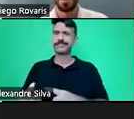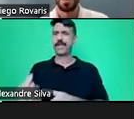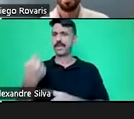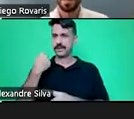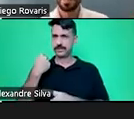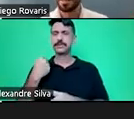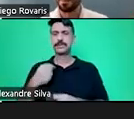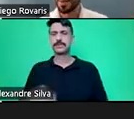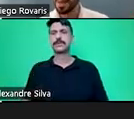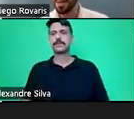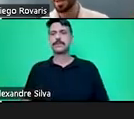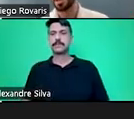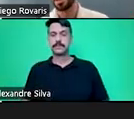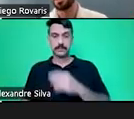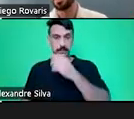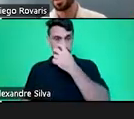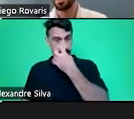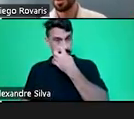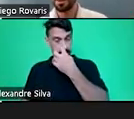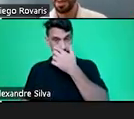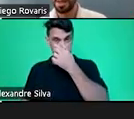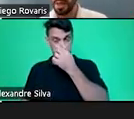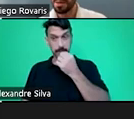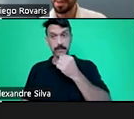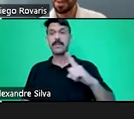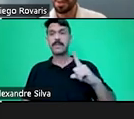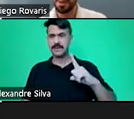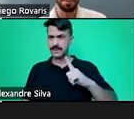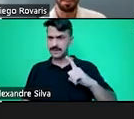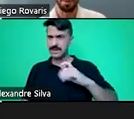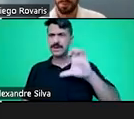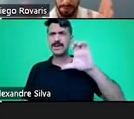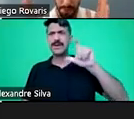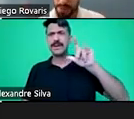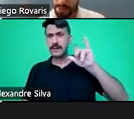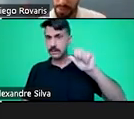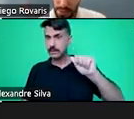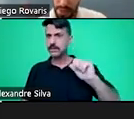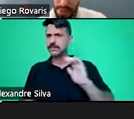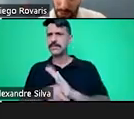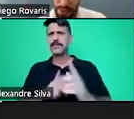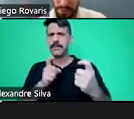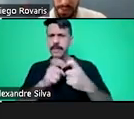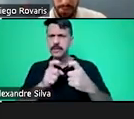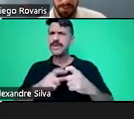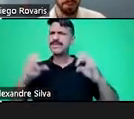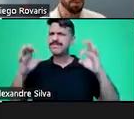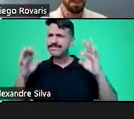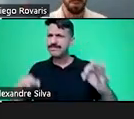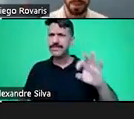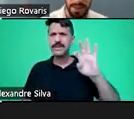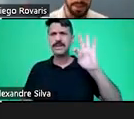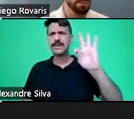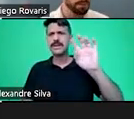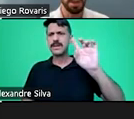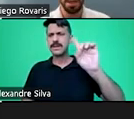infância. Mas na clínica, a gente via indivíduos que claramente apresenta TDAH agora na vida adulta, mas quando